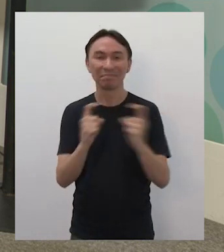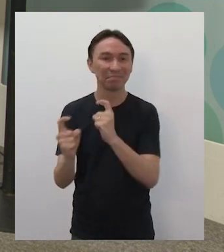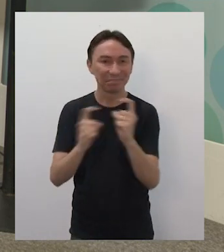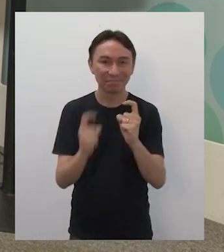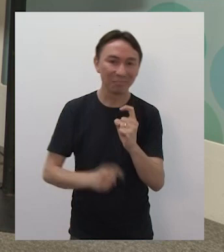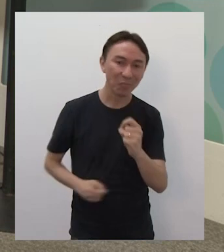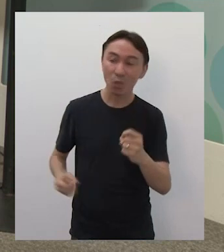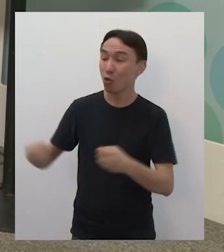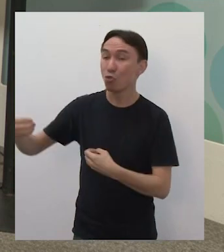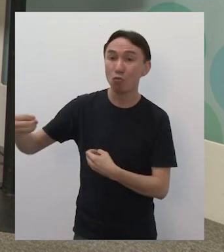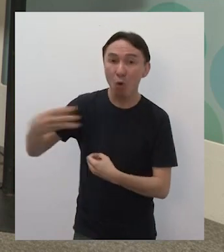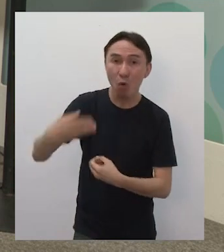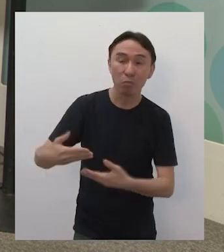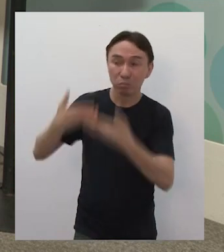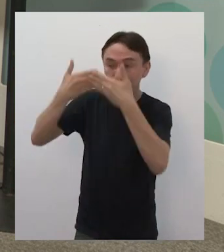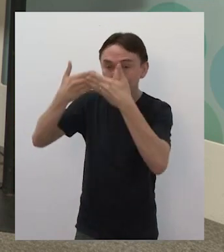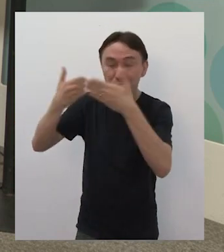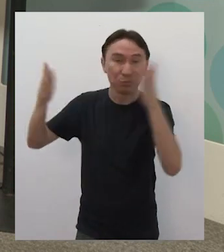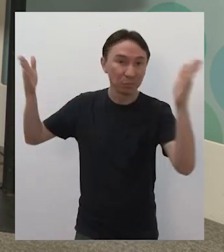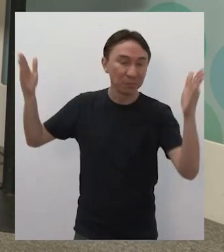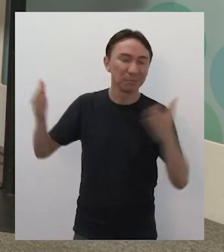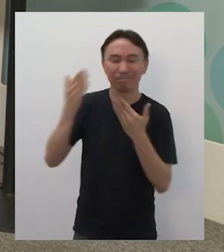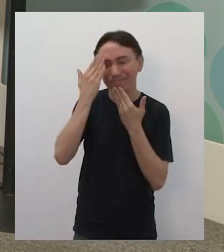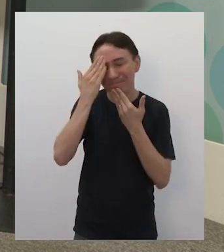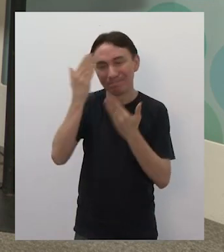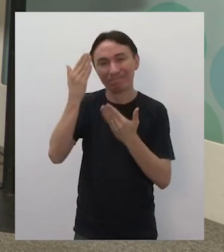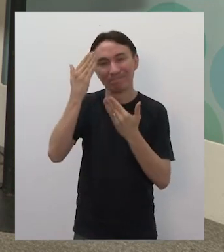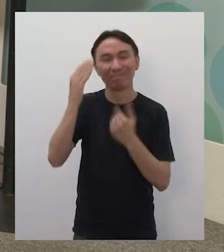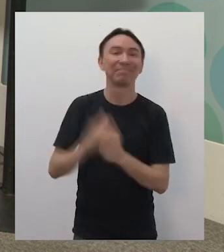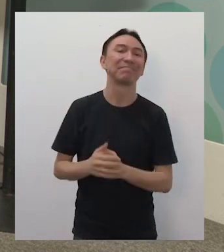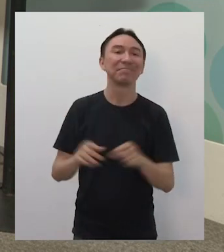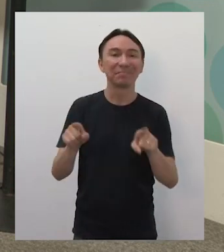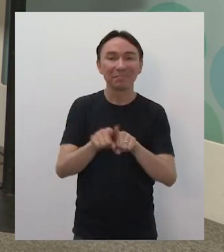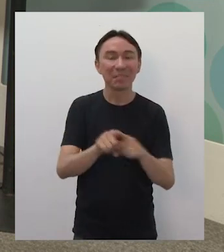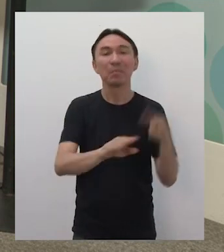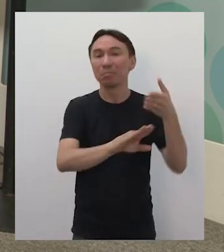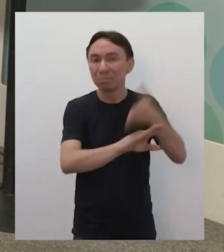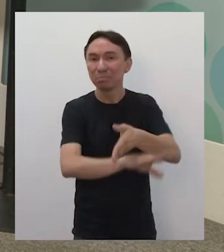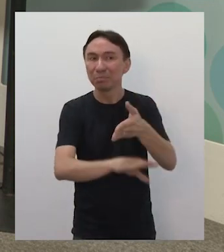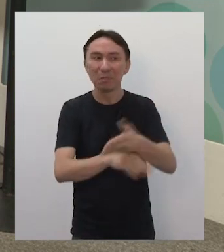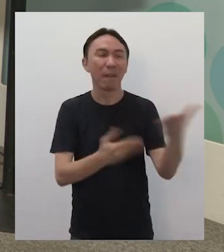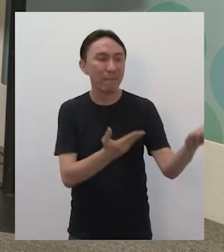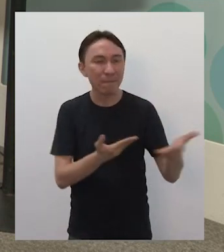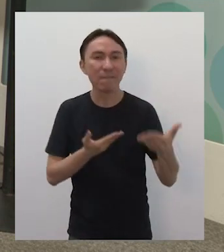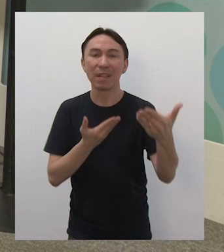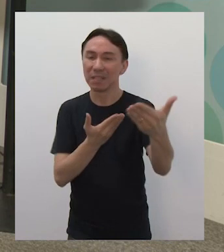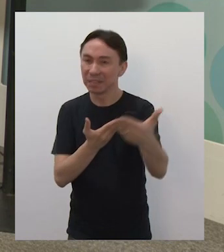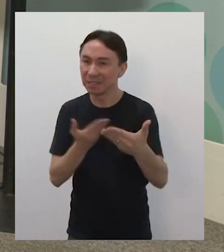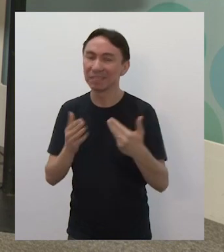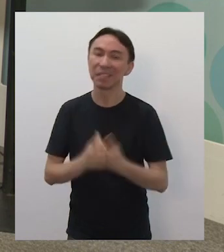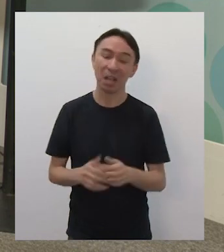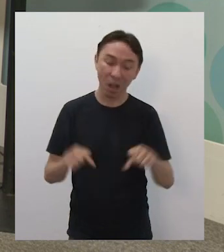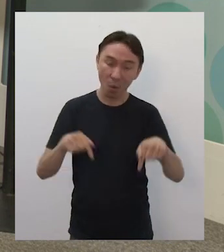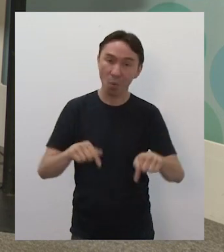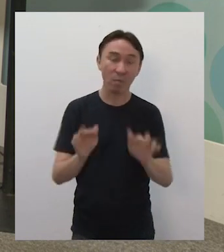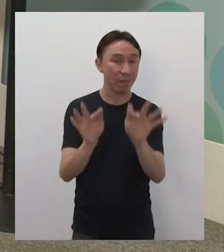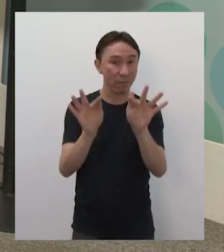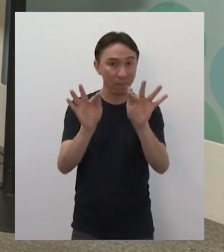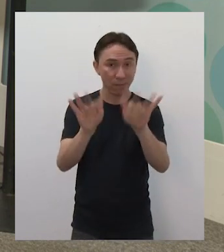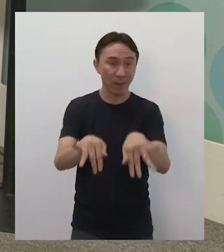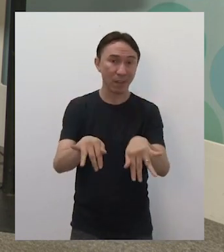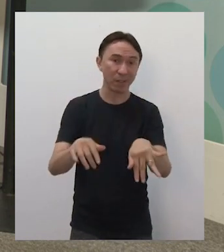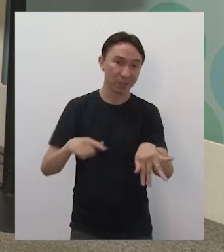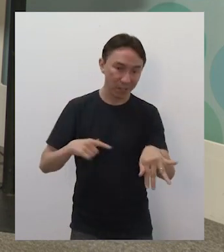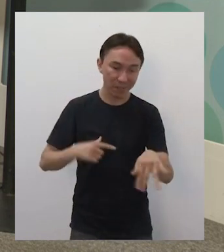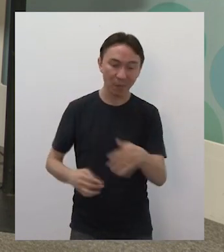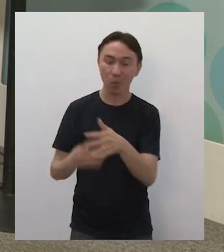Novo. Né? Agradecer bastante a participação também dos nossos convidados, né? Como dissemos, estamos chegando ao final da nossa quarta